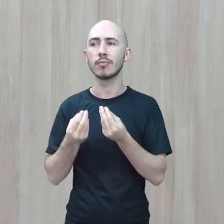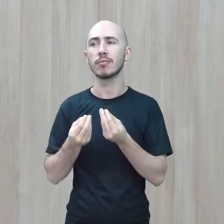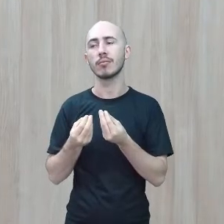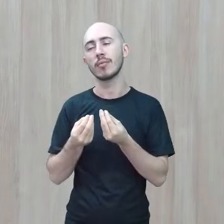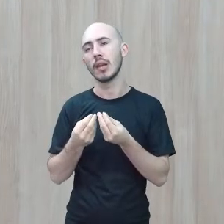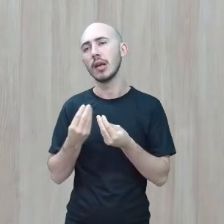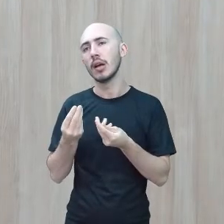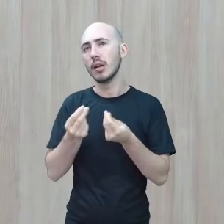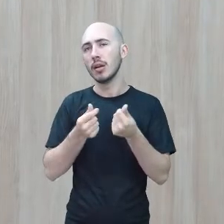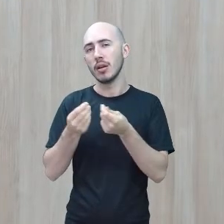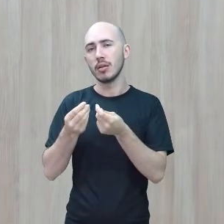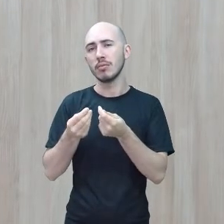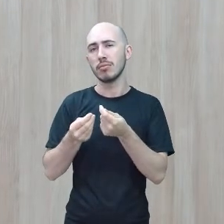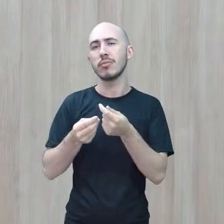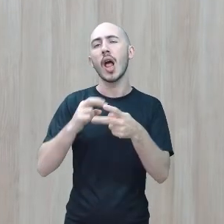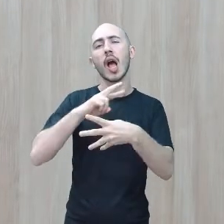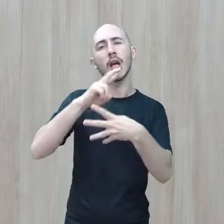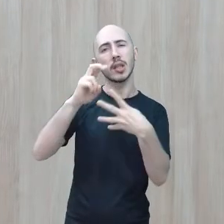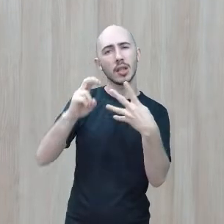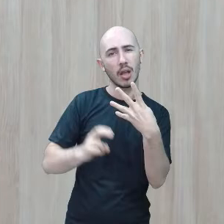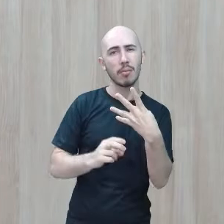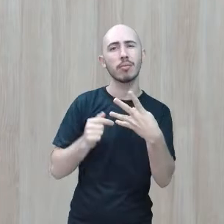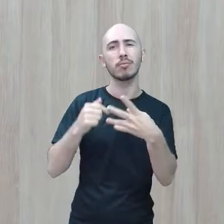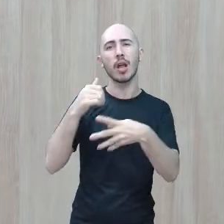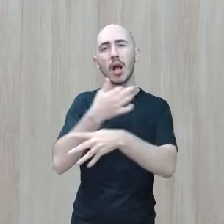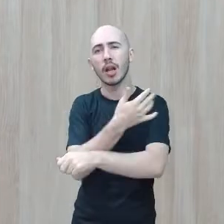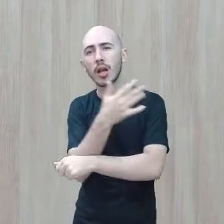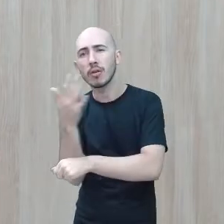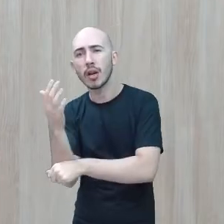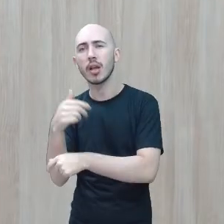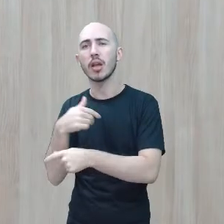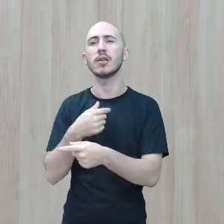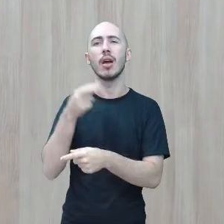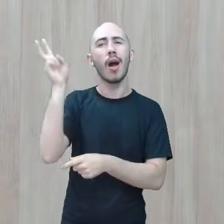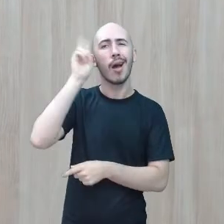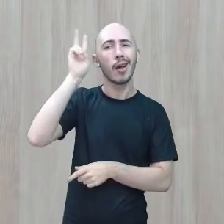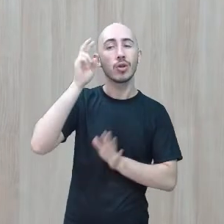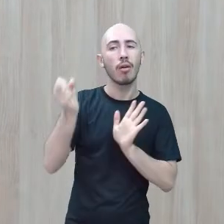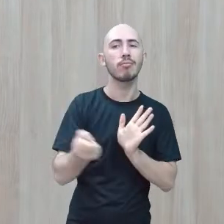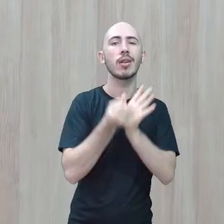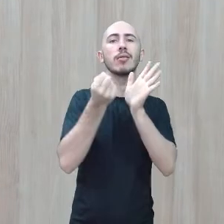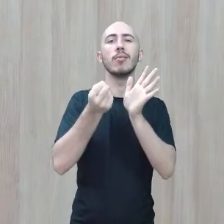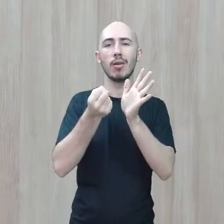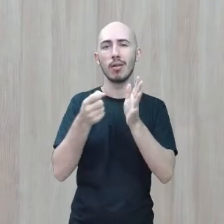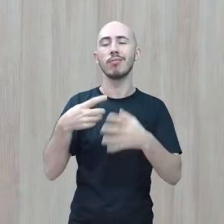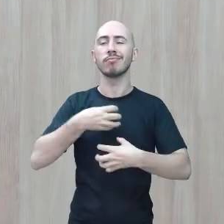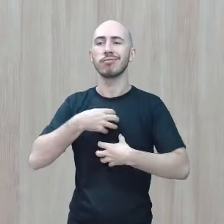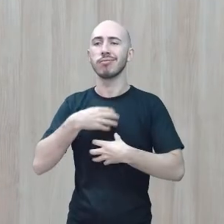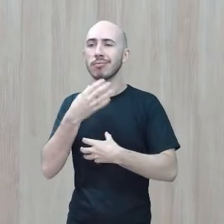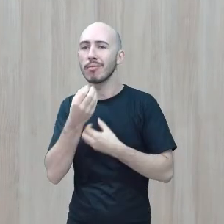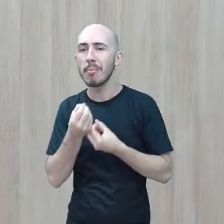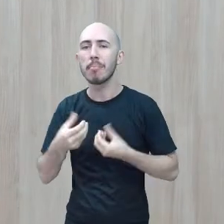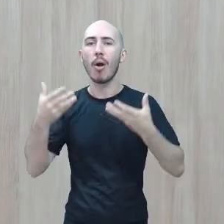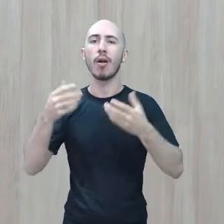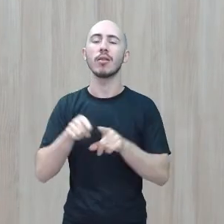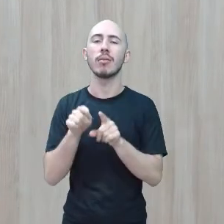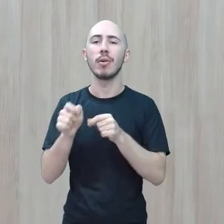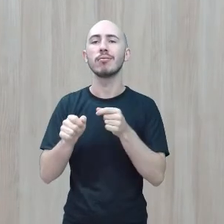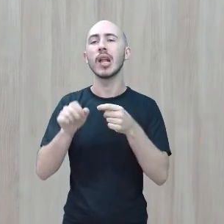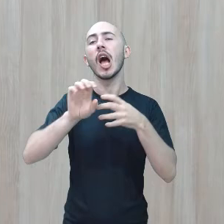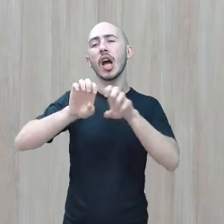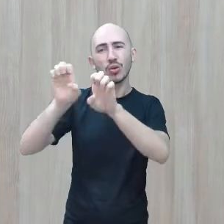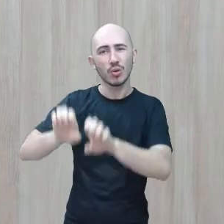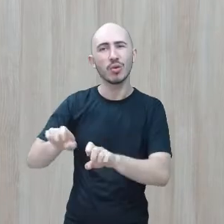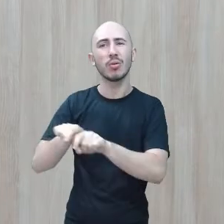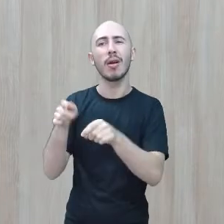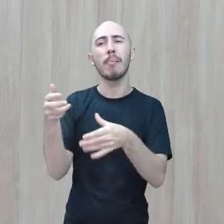contemplando esses aspectos da natureza, do patrimônio histórico, certo? Do bem-estar, da infraestrutura